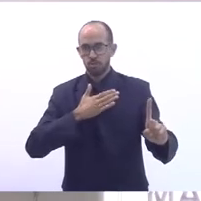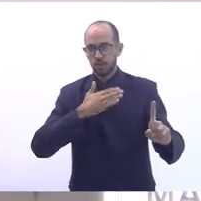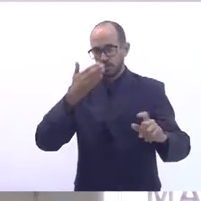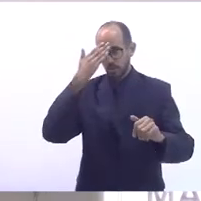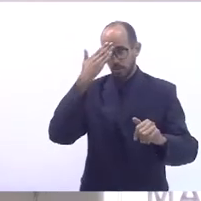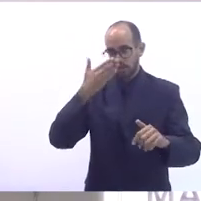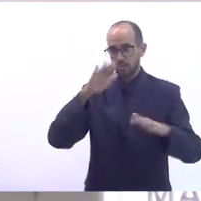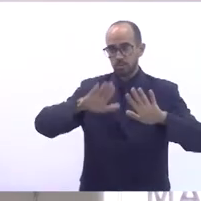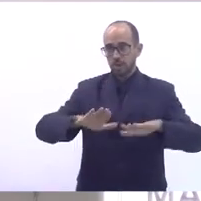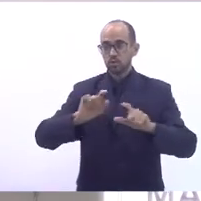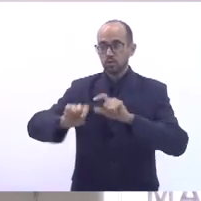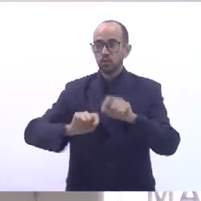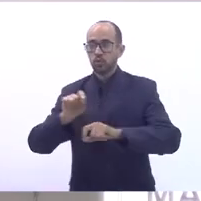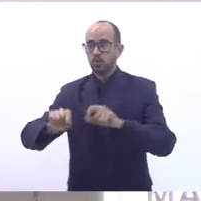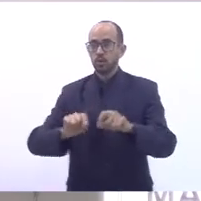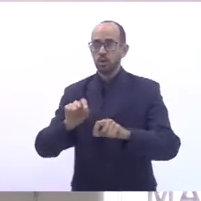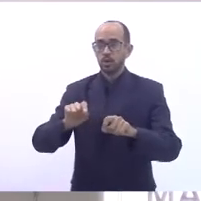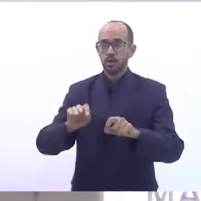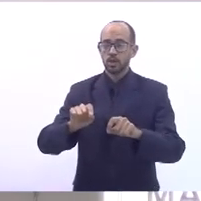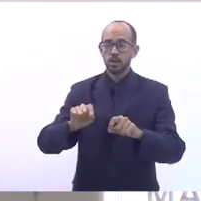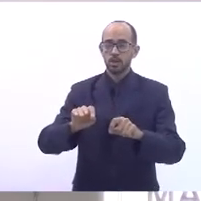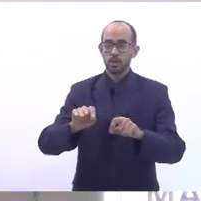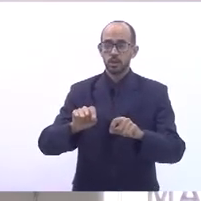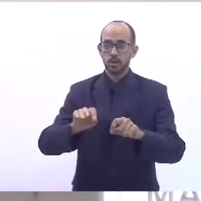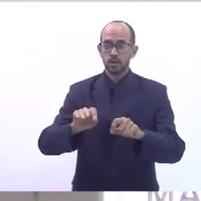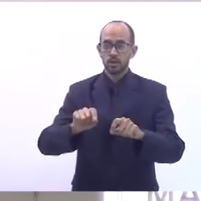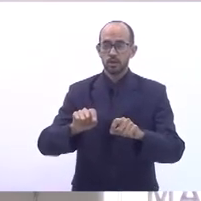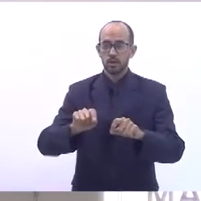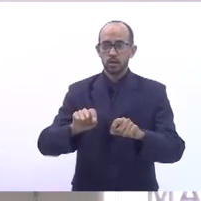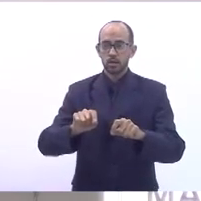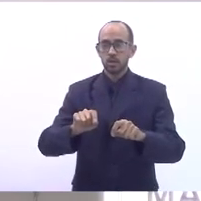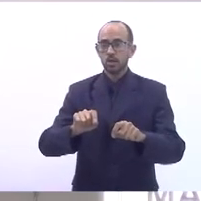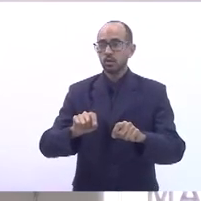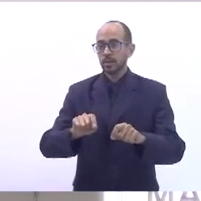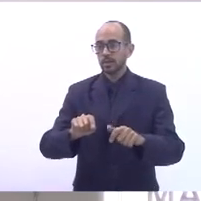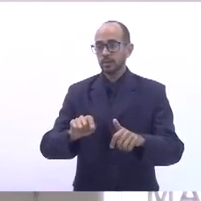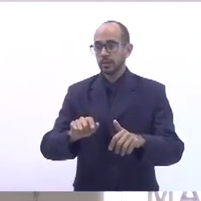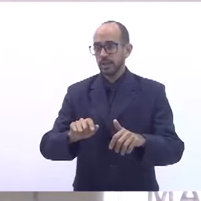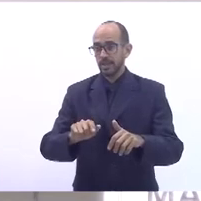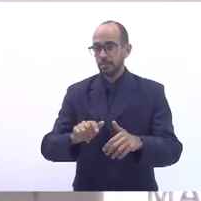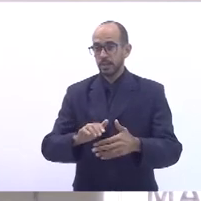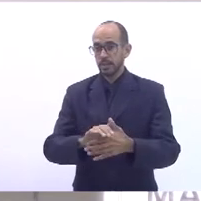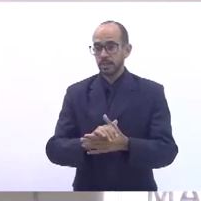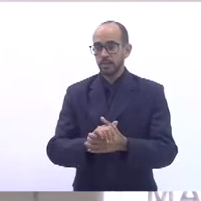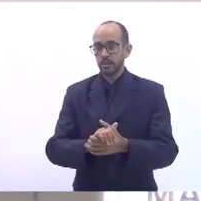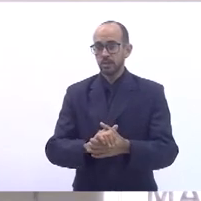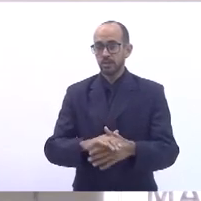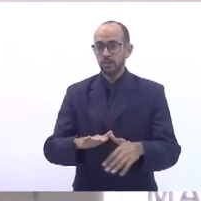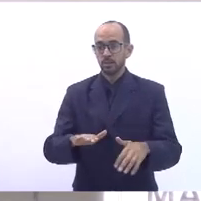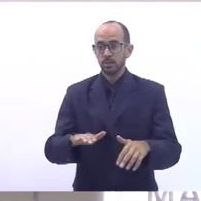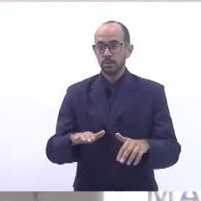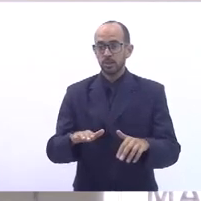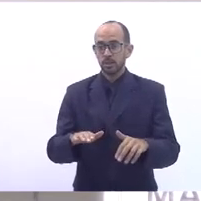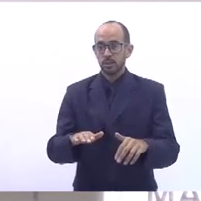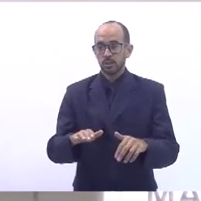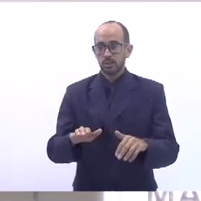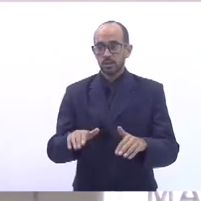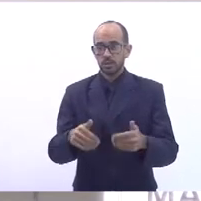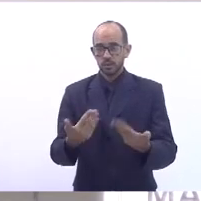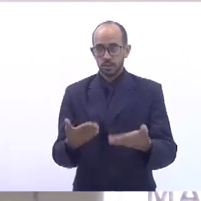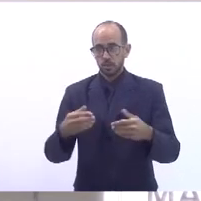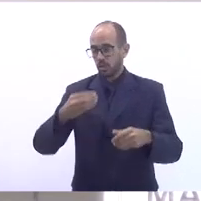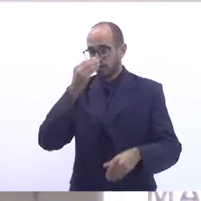a rede reforma né ela vai surgindo muito dessa observação sobre as políticas de drogas é